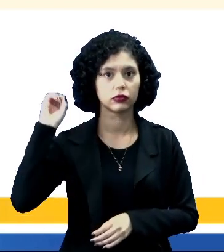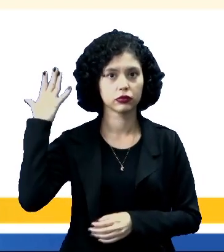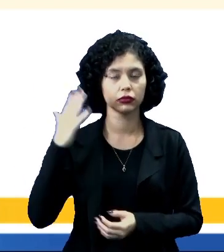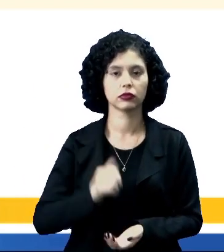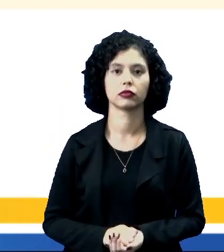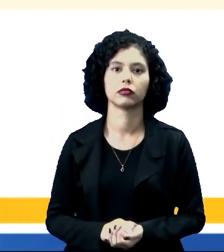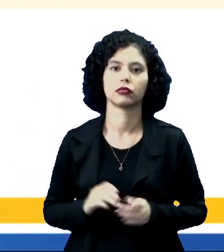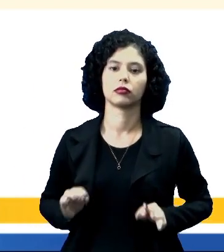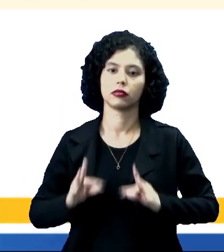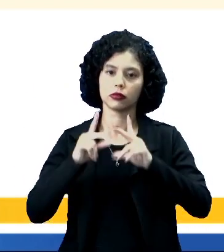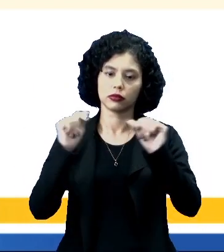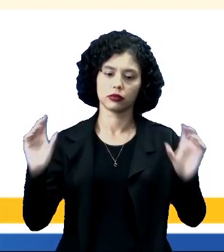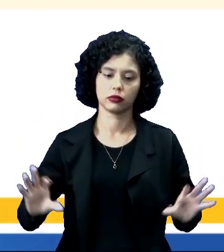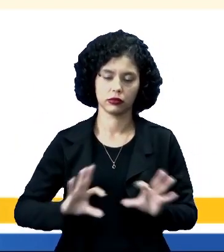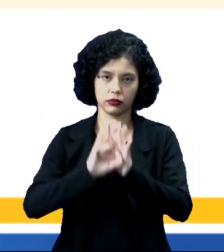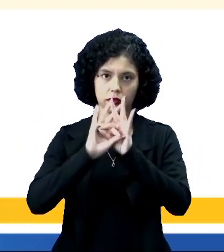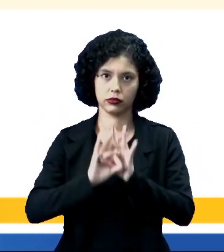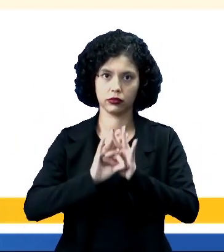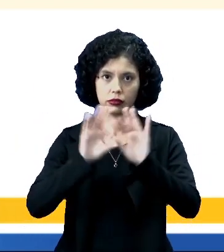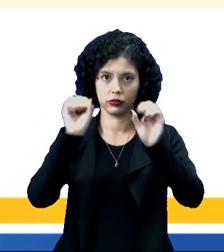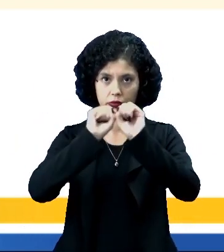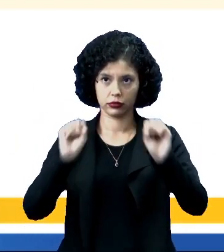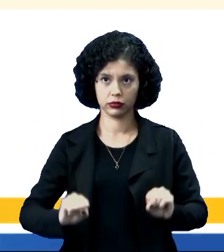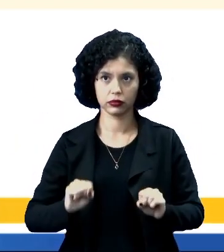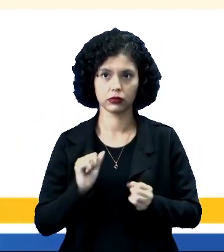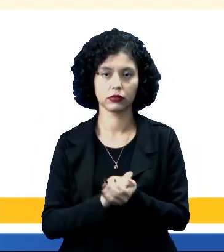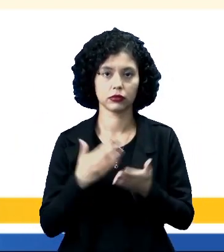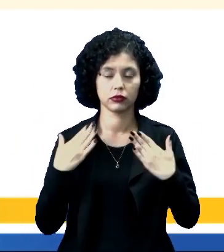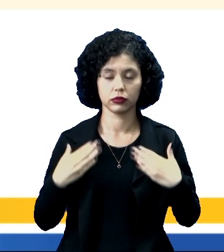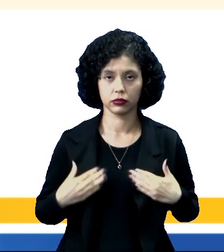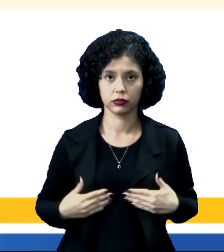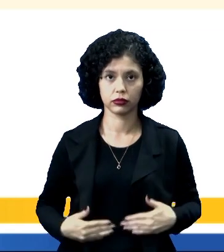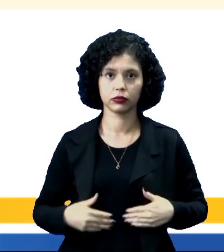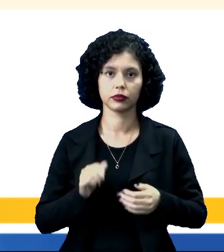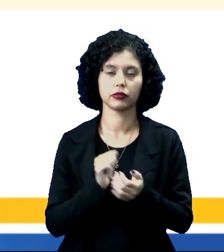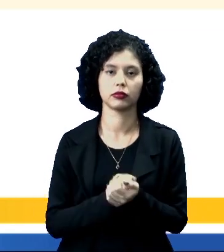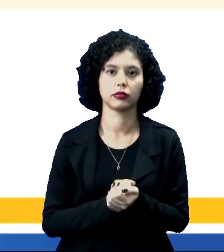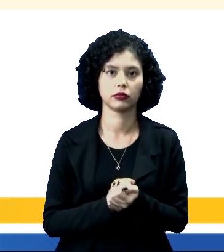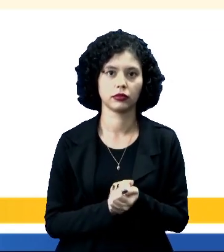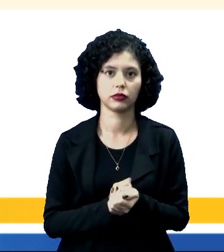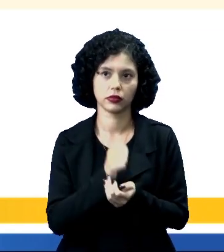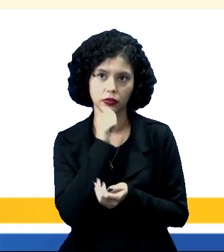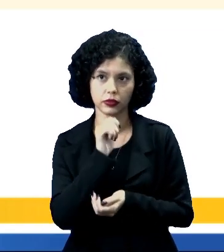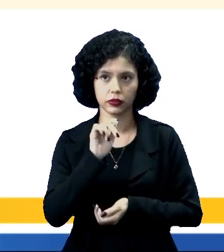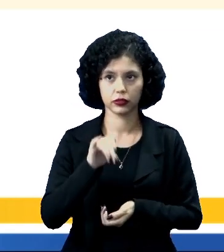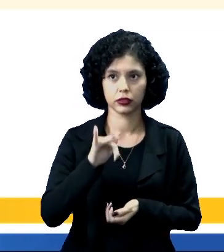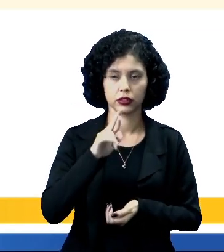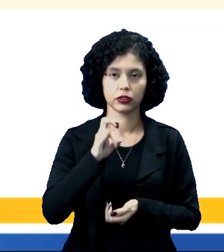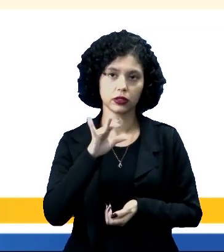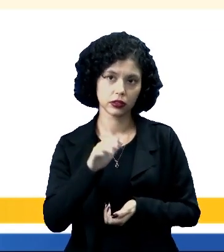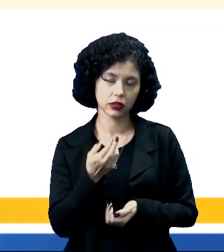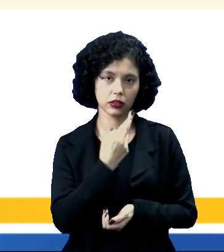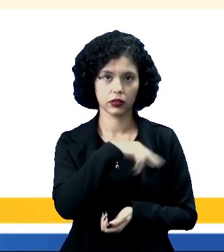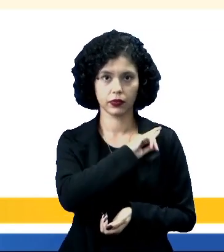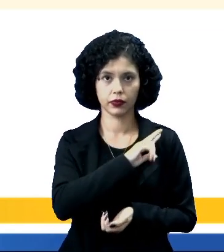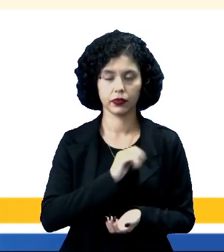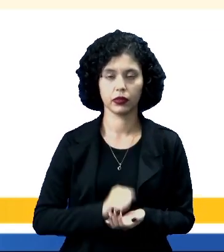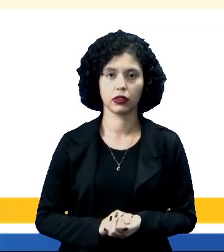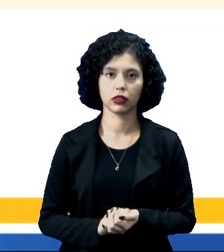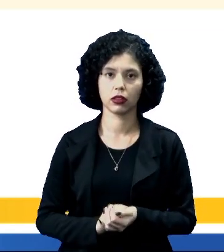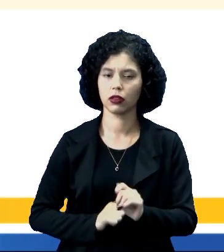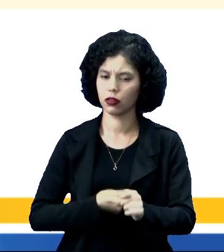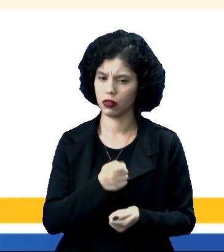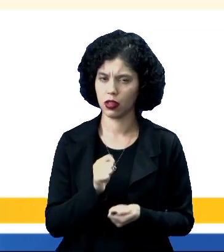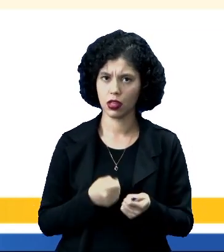ele tem Total relação com o sistema bem específico do corpo que é o sistema endócrino responsável pelo